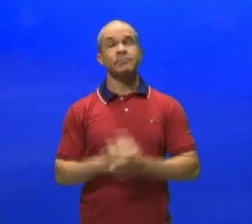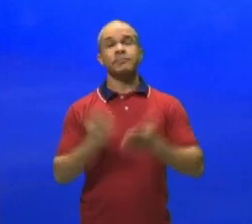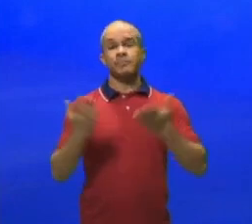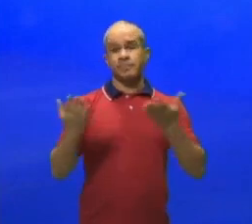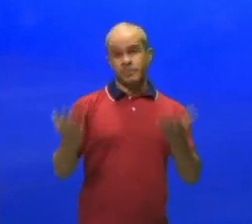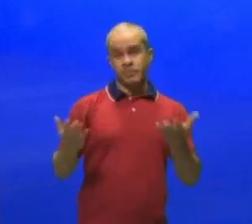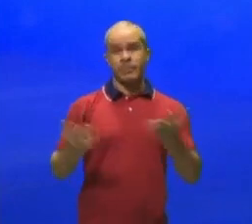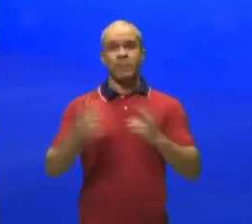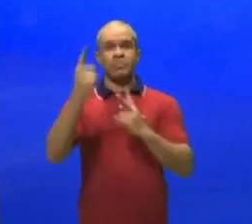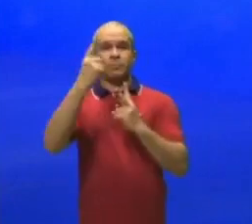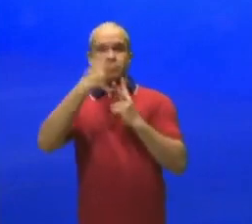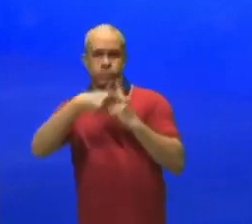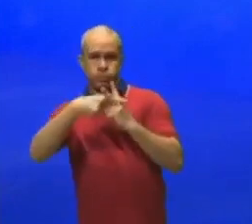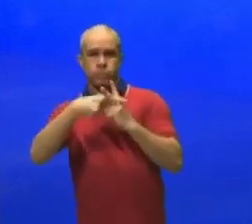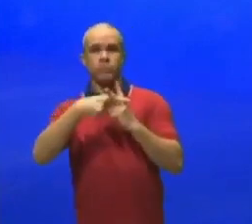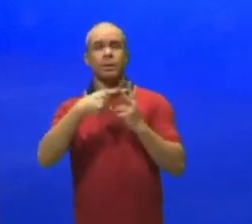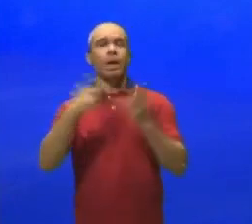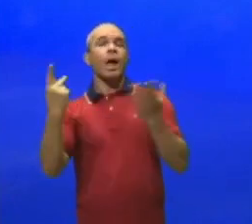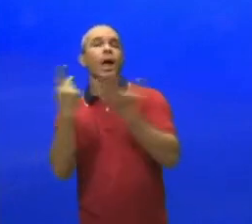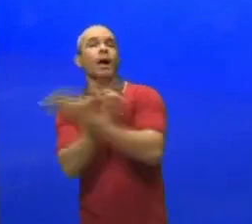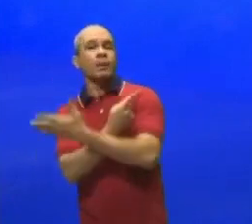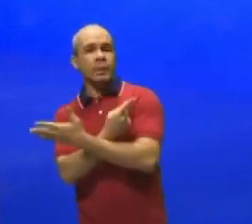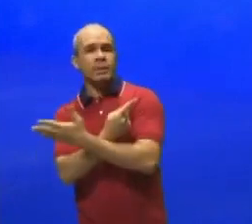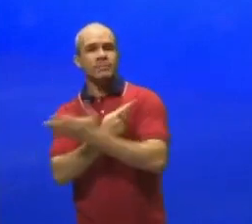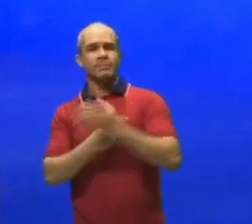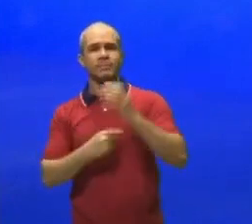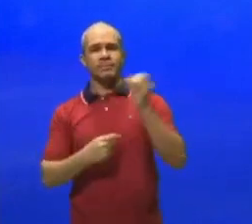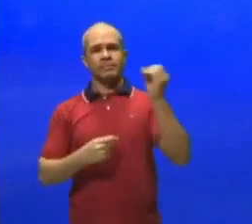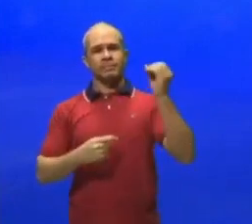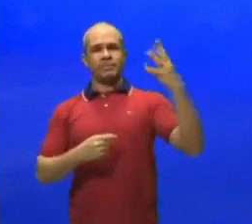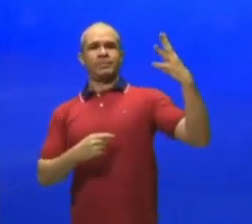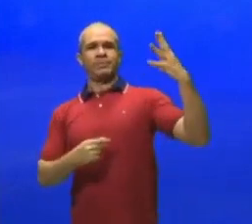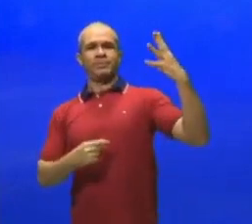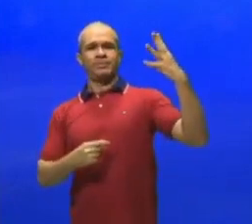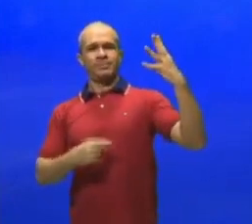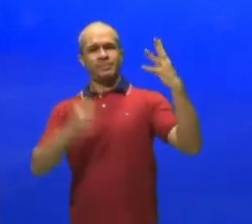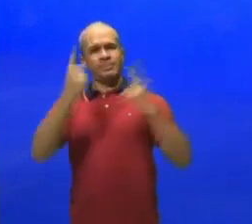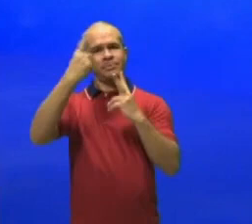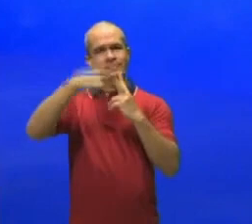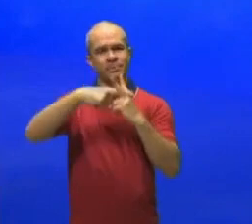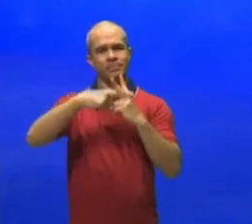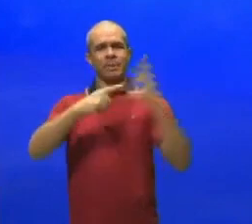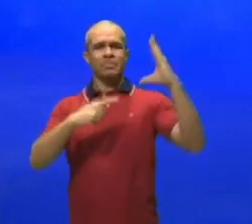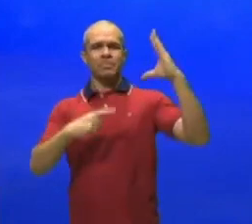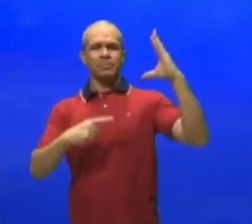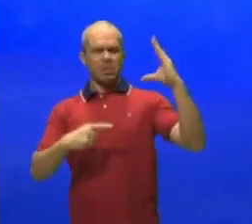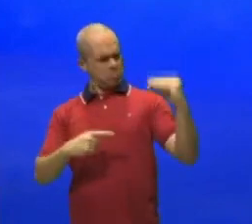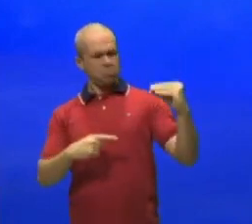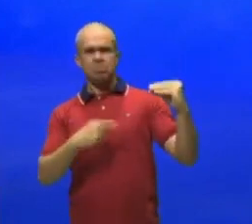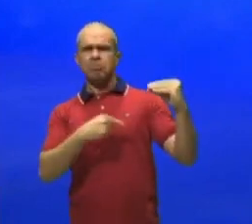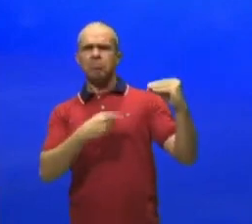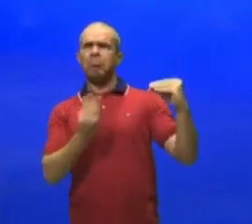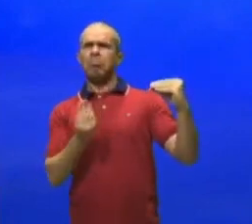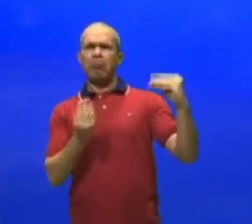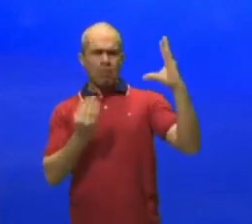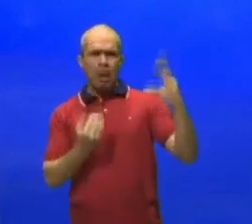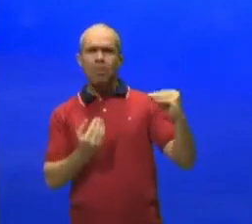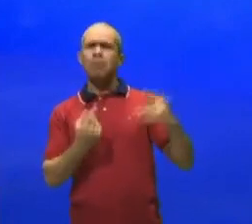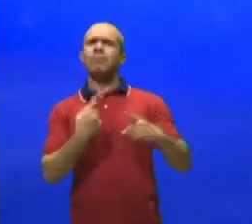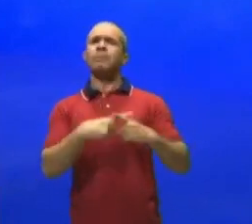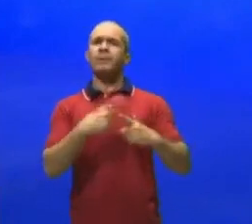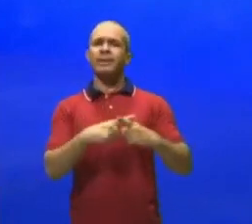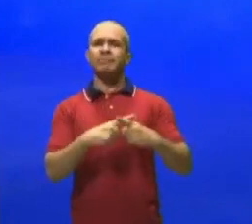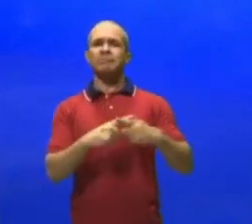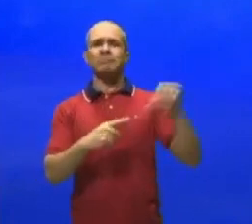Quando eu fecho a minha chave aqui, olha, o que acontece com a lâmpada? Ela acende, mas ela apagou, não apagou? Se ela apagou aqui, é porque